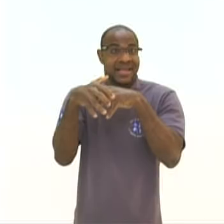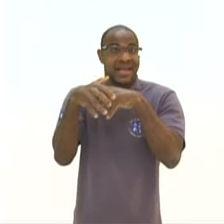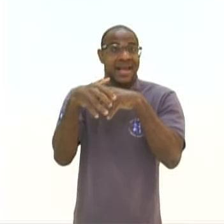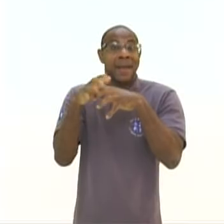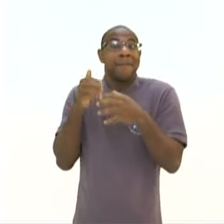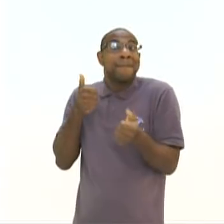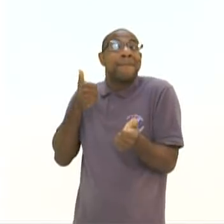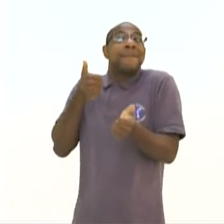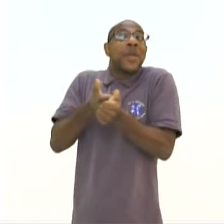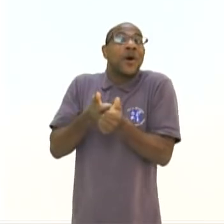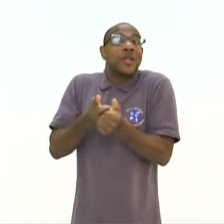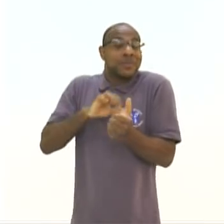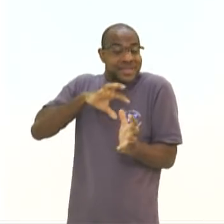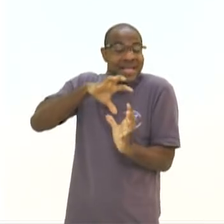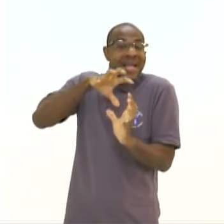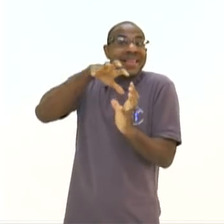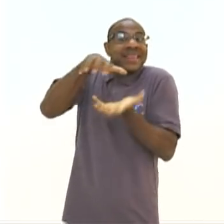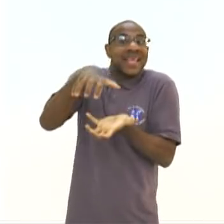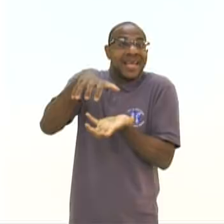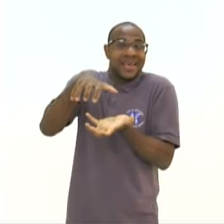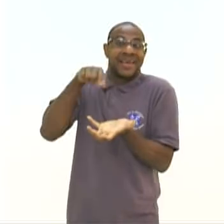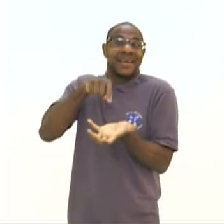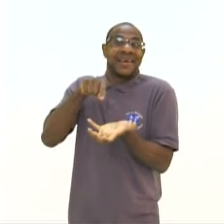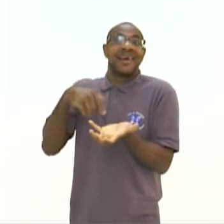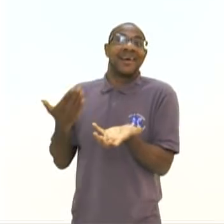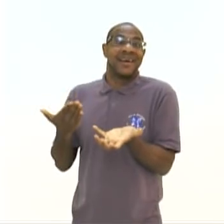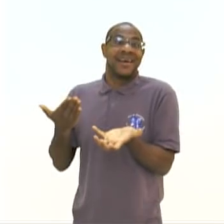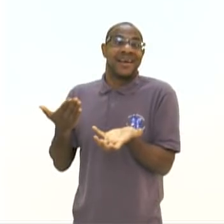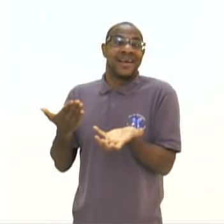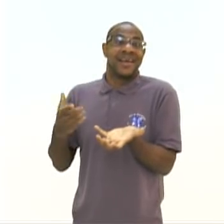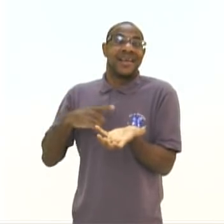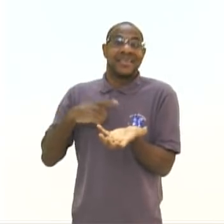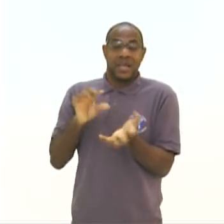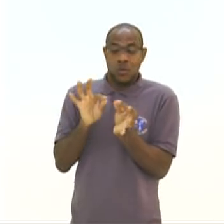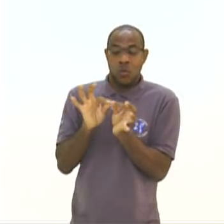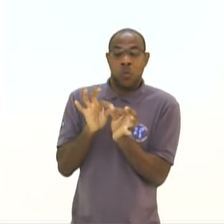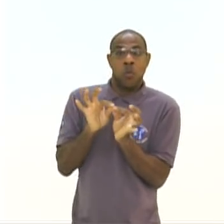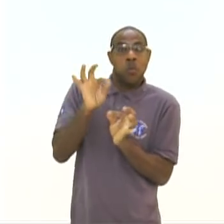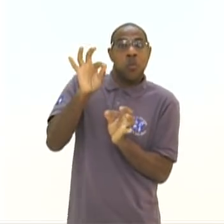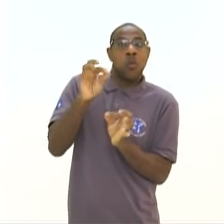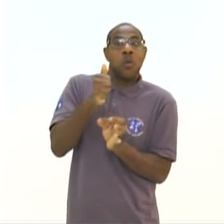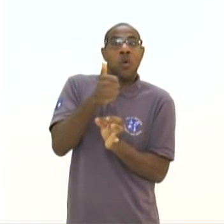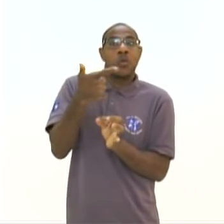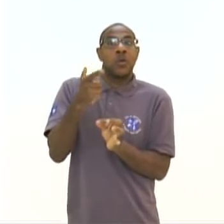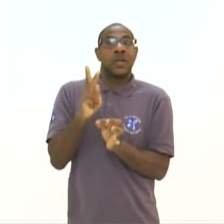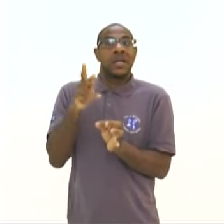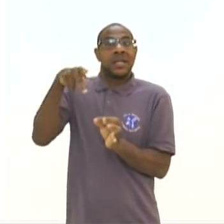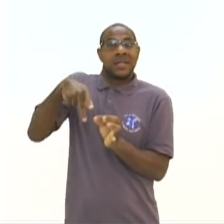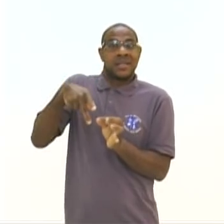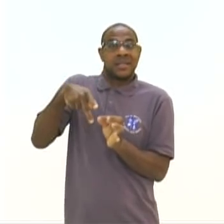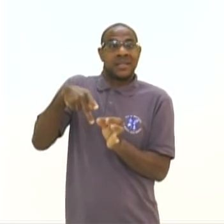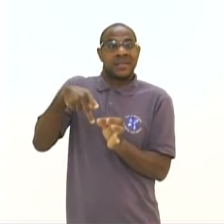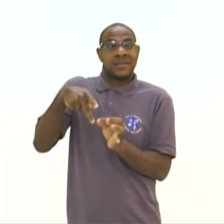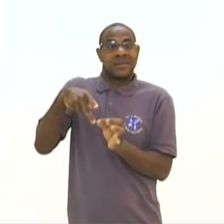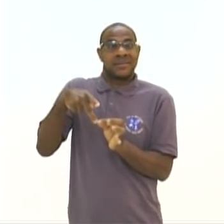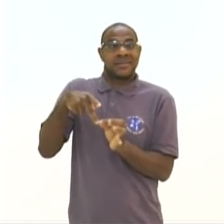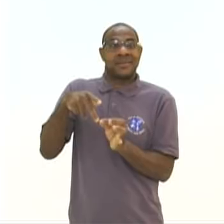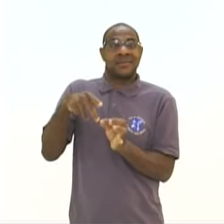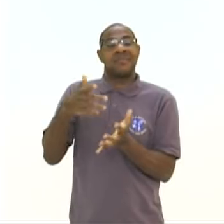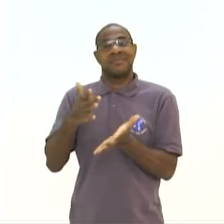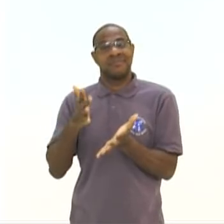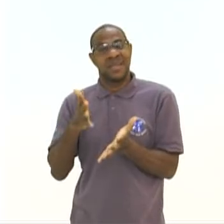mais próxima da superfície terrestre, com uma altitude que varia entre 12 e 18